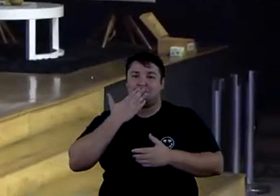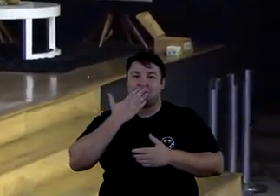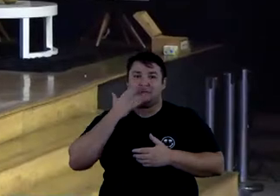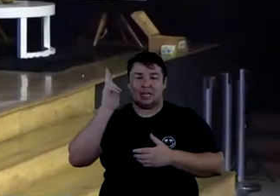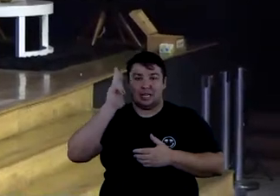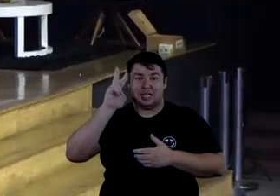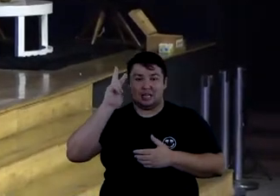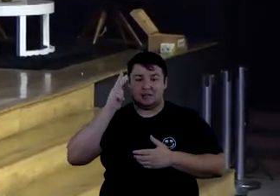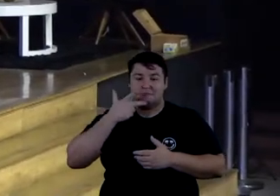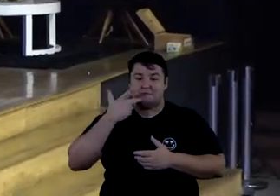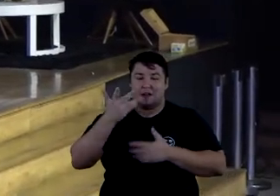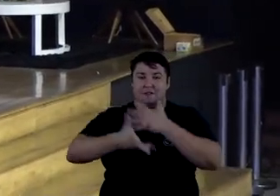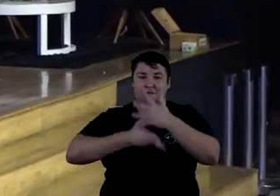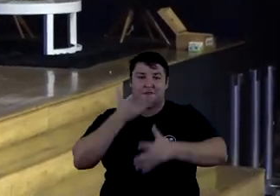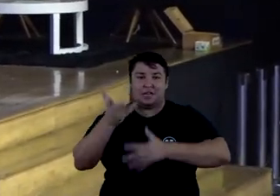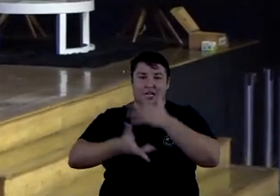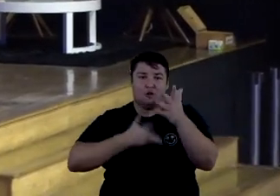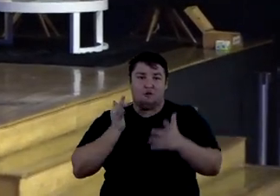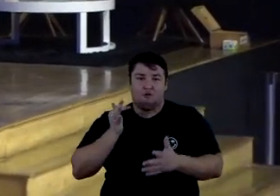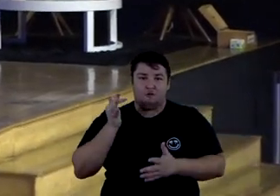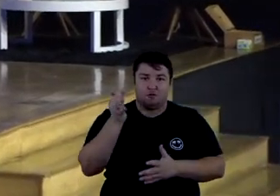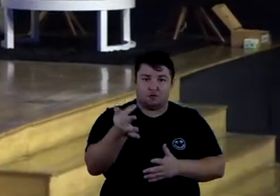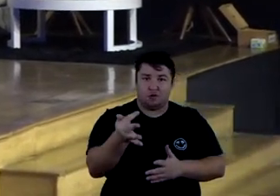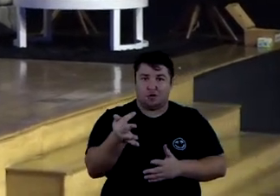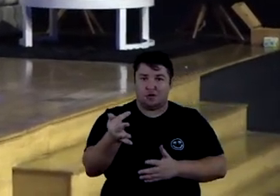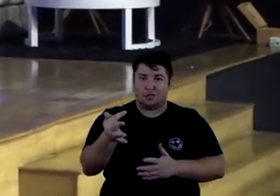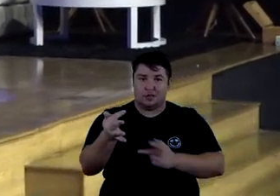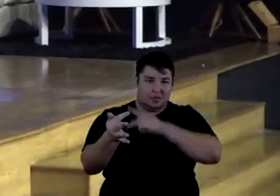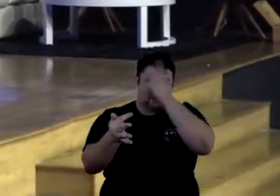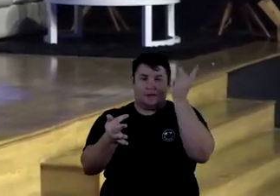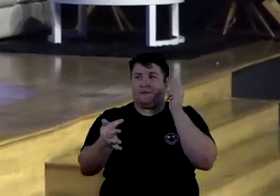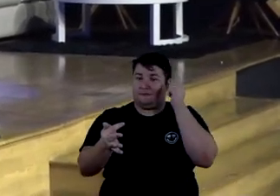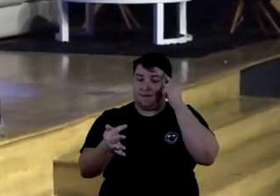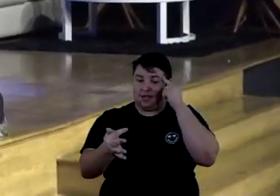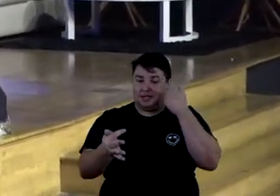Para falar seu futuro? Tem gente que acha que a gente é a boca, Pri.